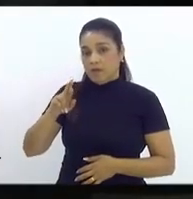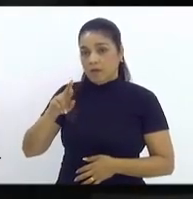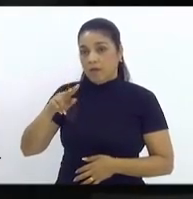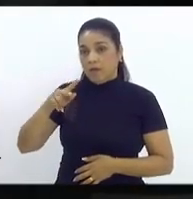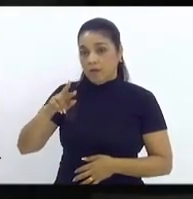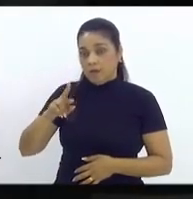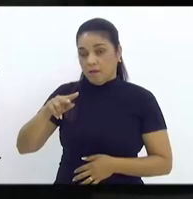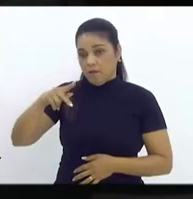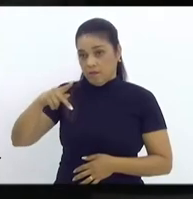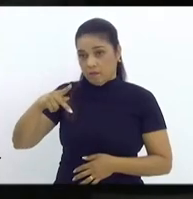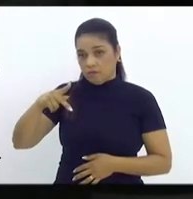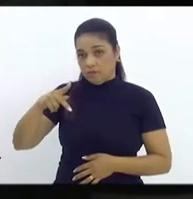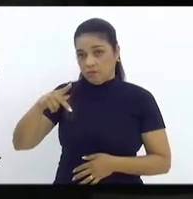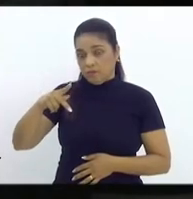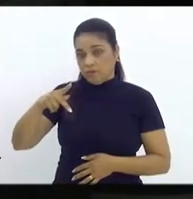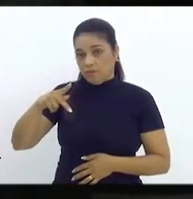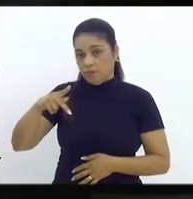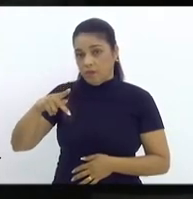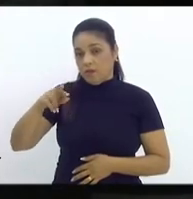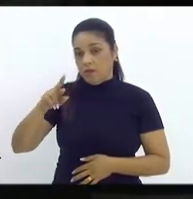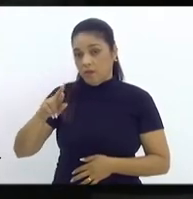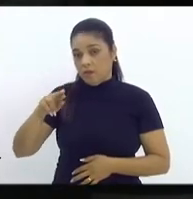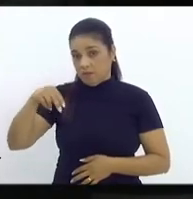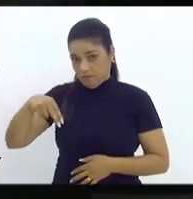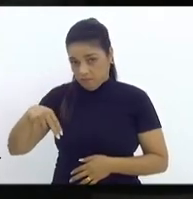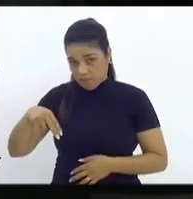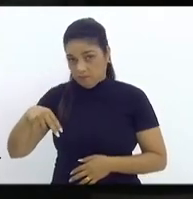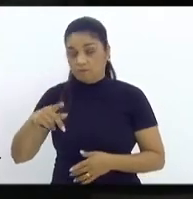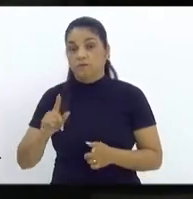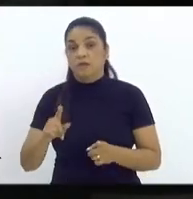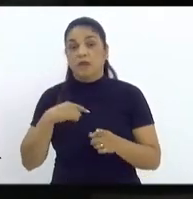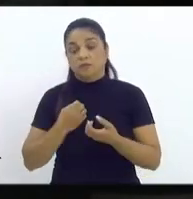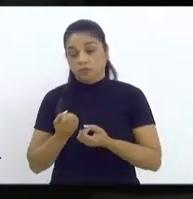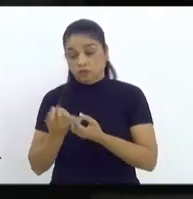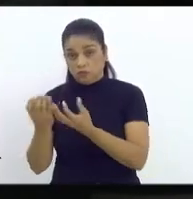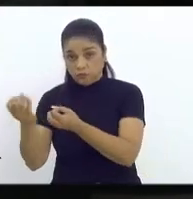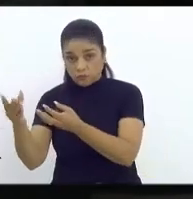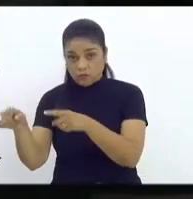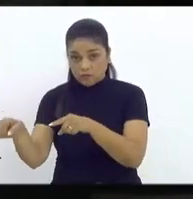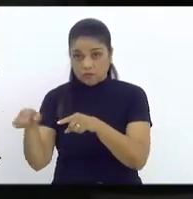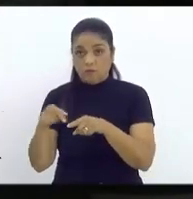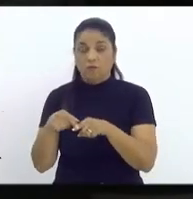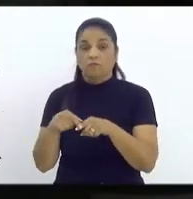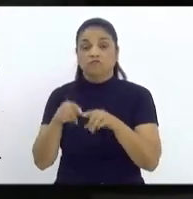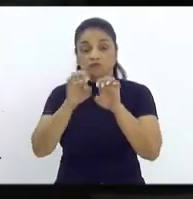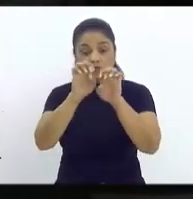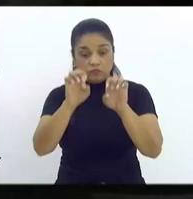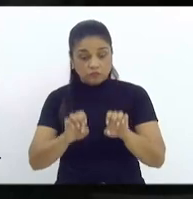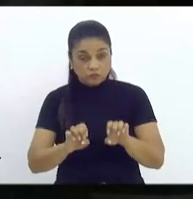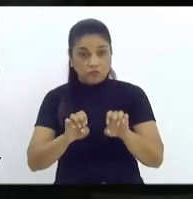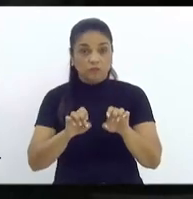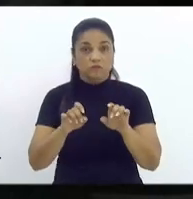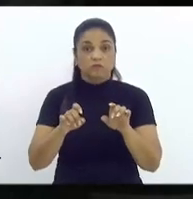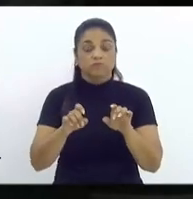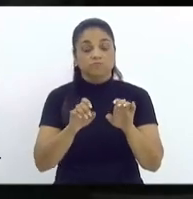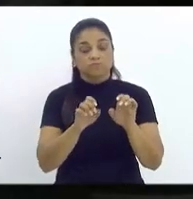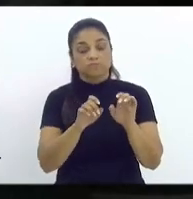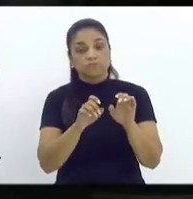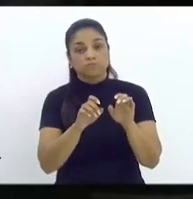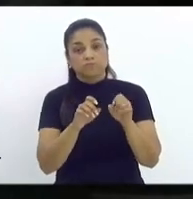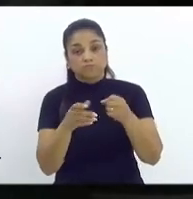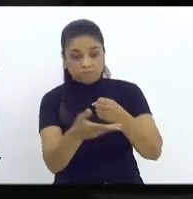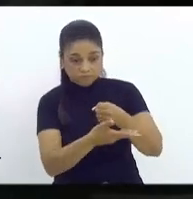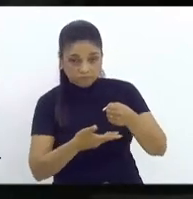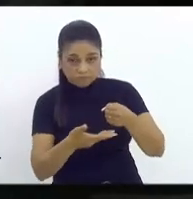ANP para a realização dessa atividade. A distribuição, são chamados projetos estruturantes, eles não existem só aqui, existem